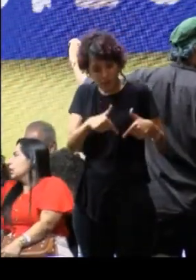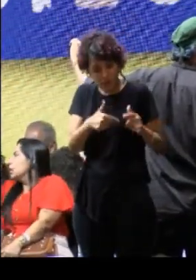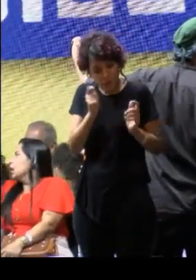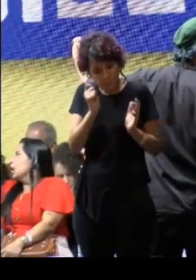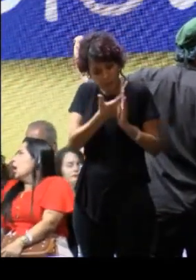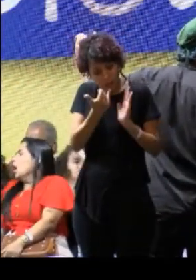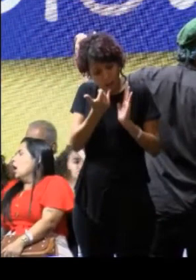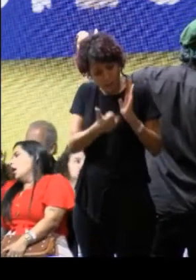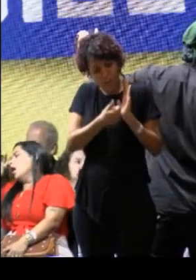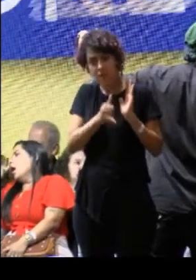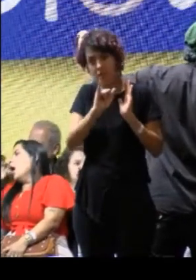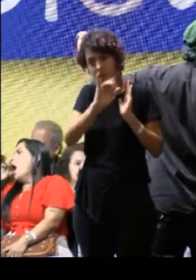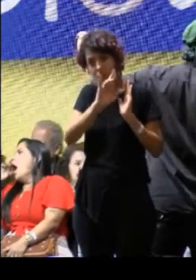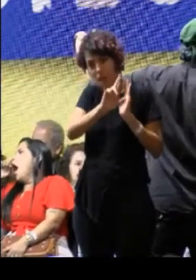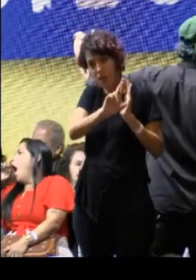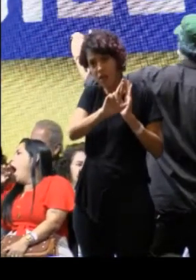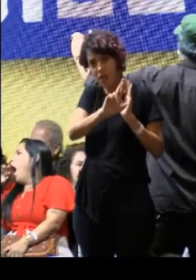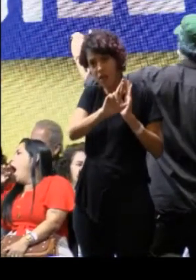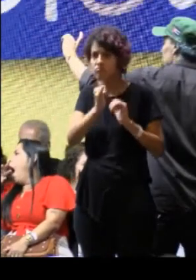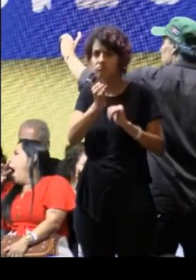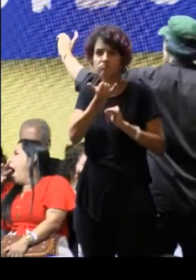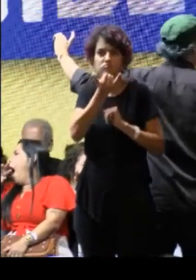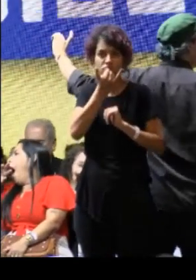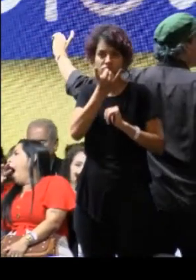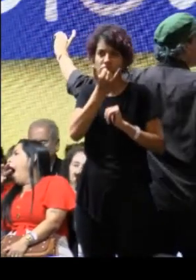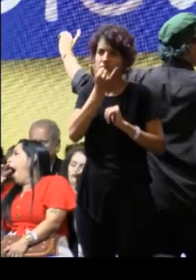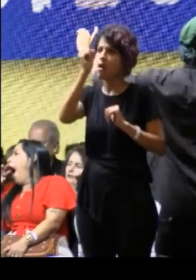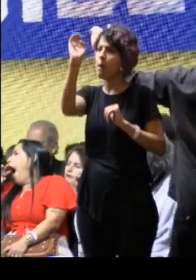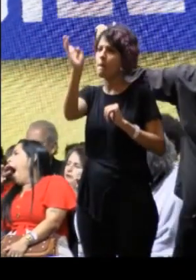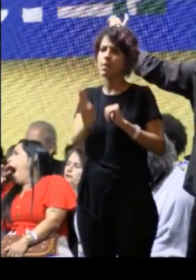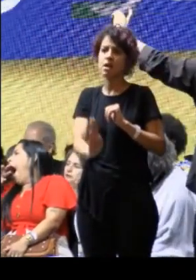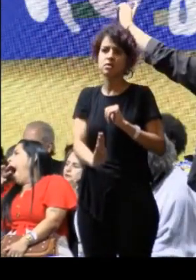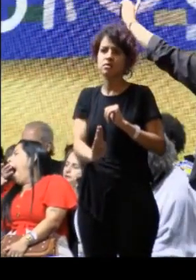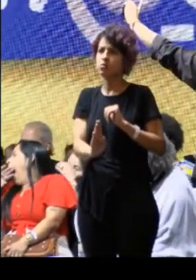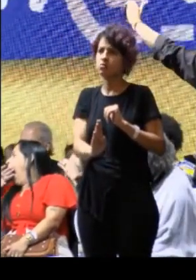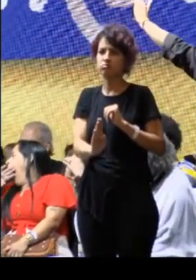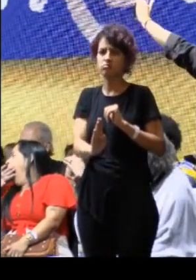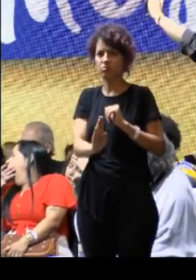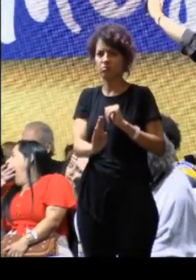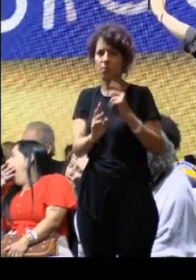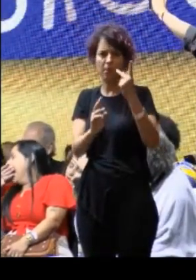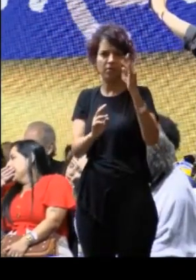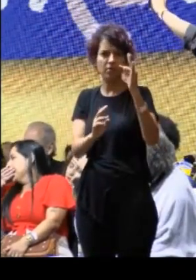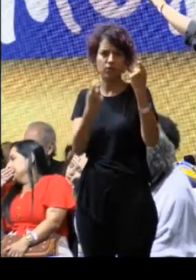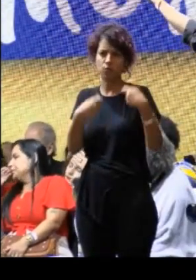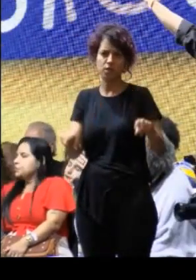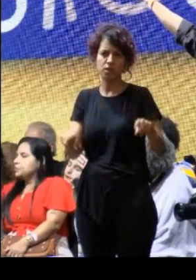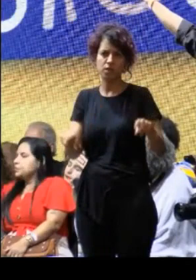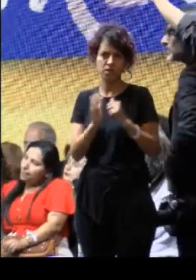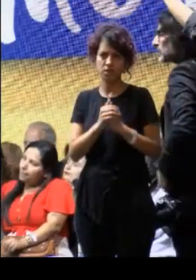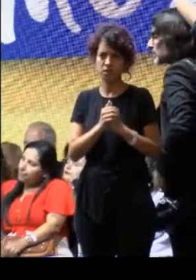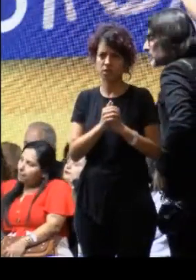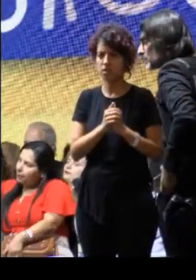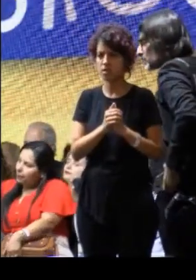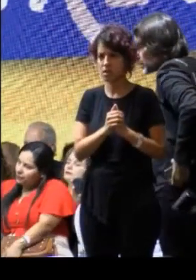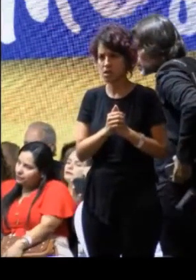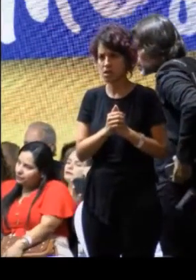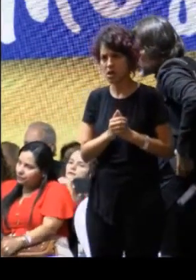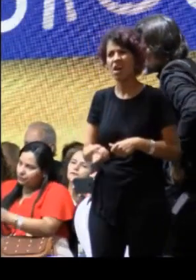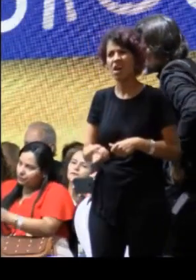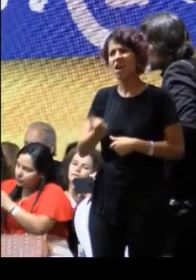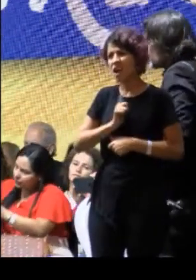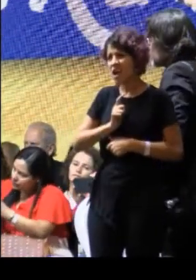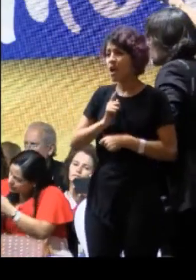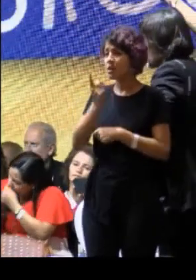renda, certamente também o Brasil não precisaria do PT. Para manter a mais escandalosa concentração